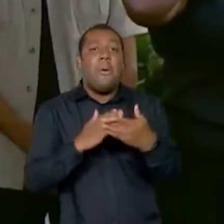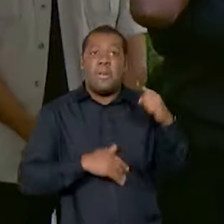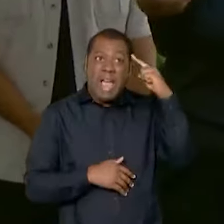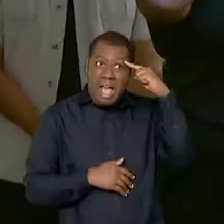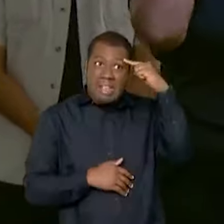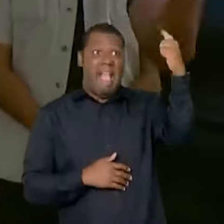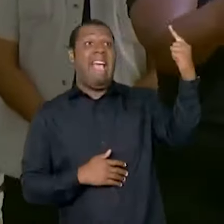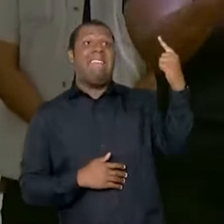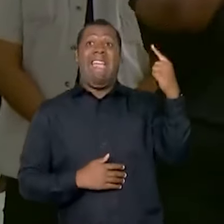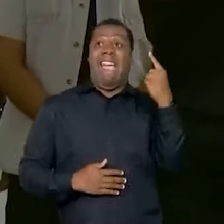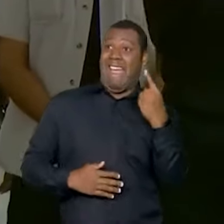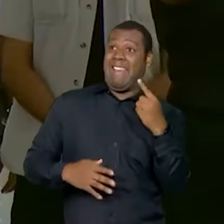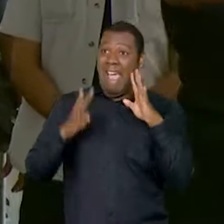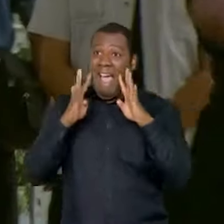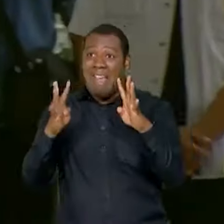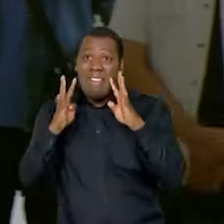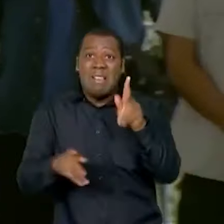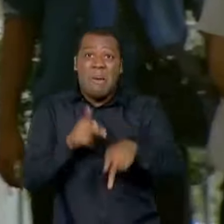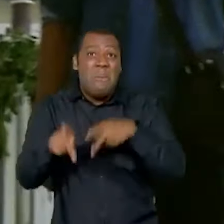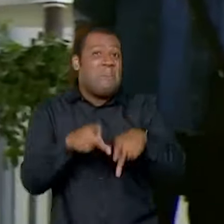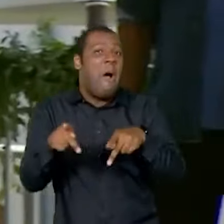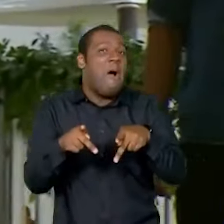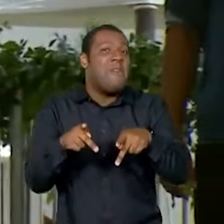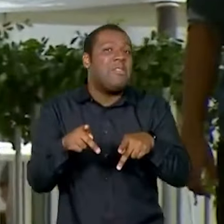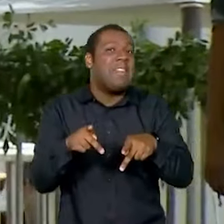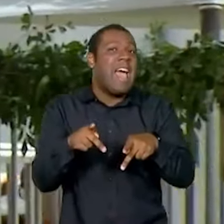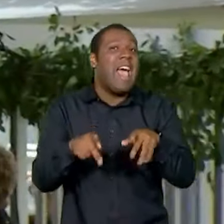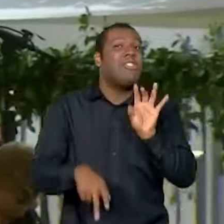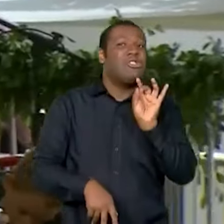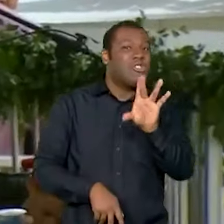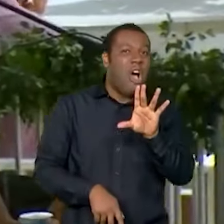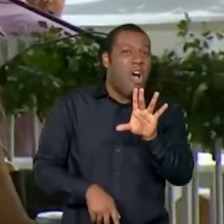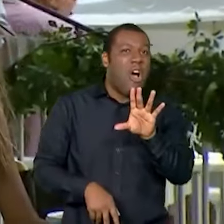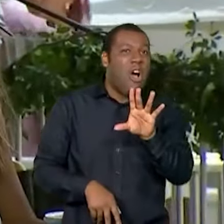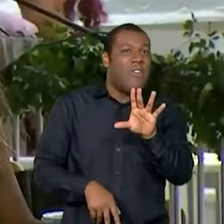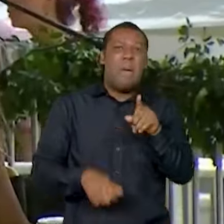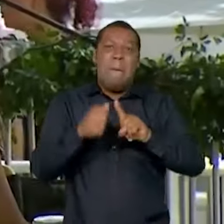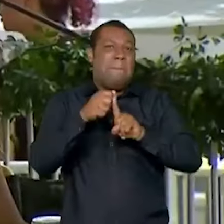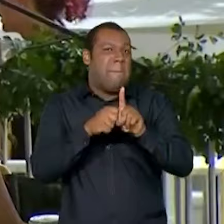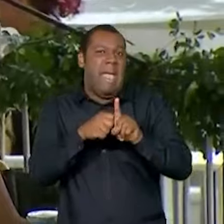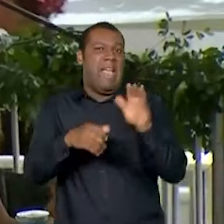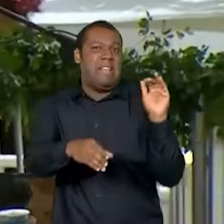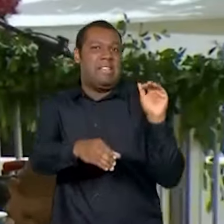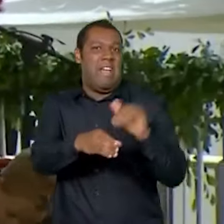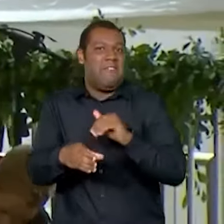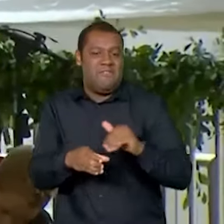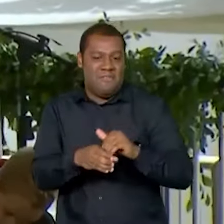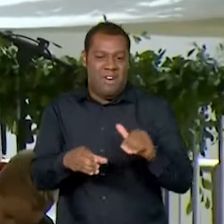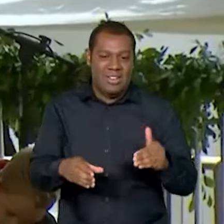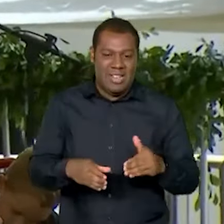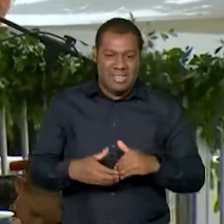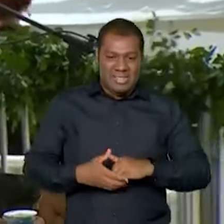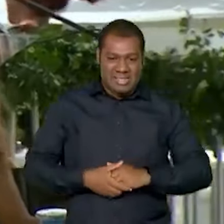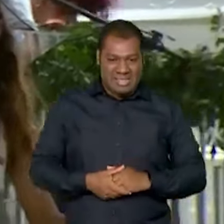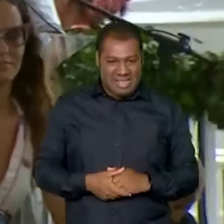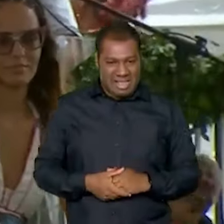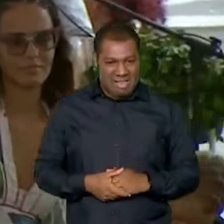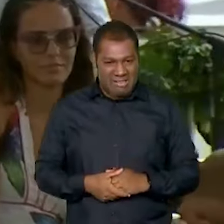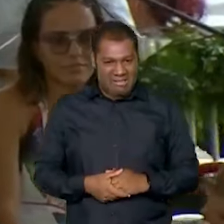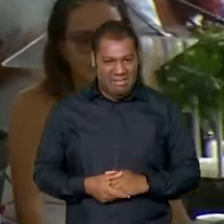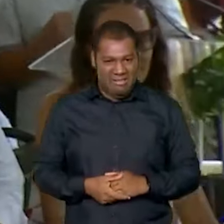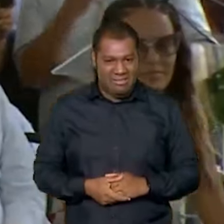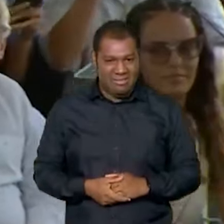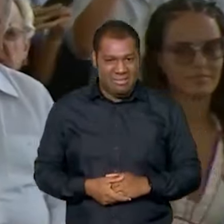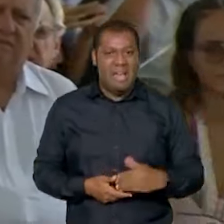eleição. Na época da eleição, o pobre é a coisa mais importante da face da terra.